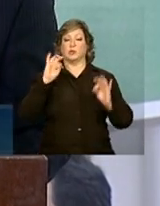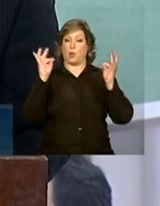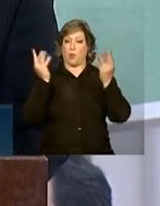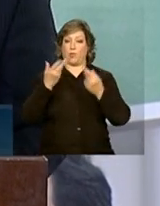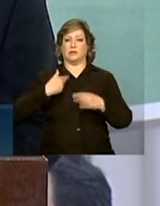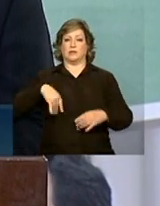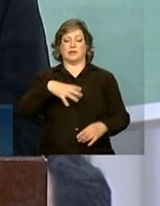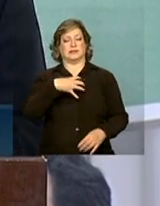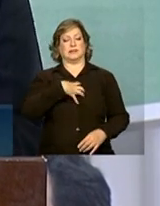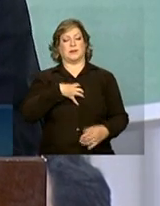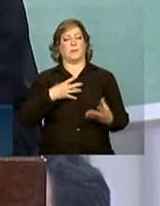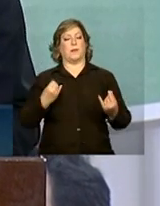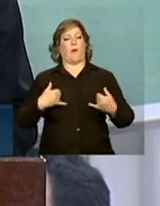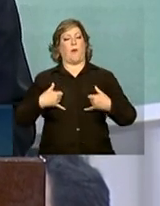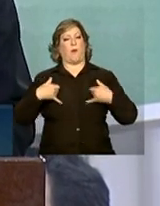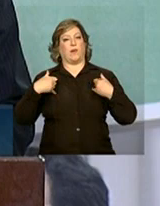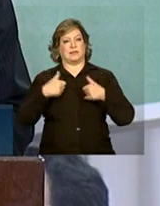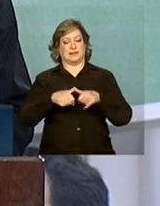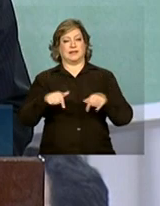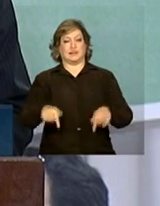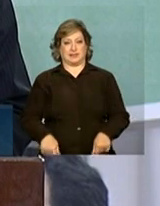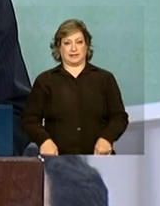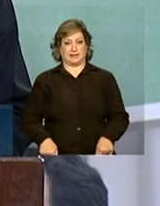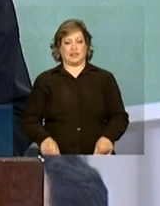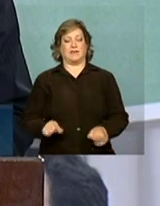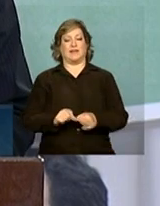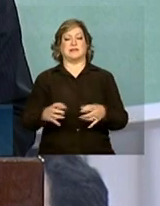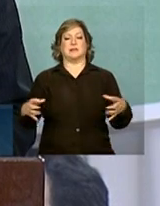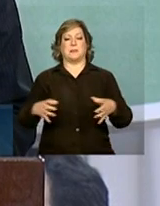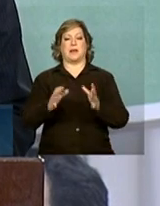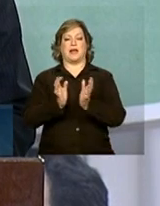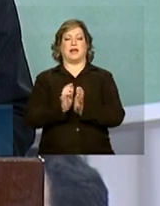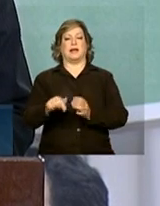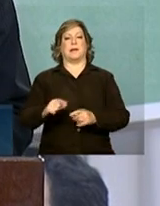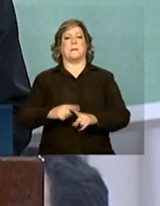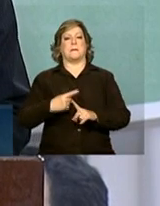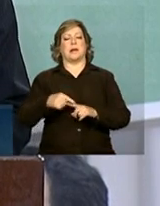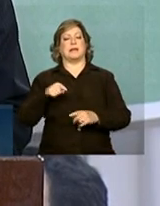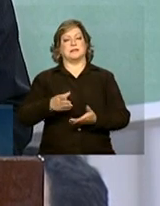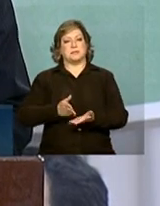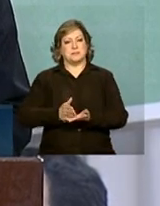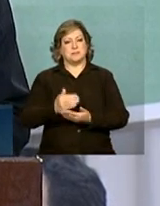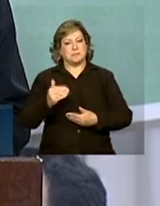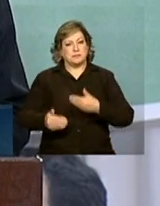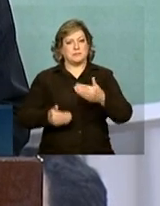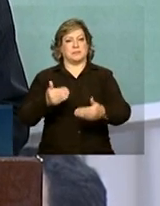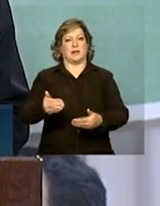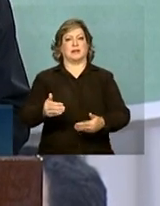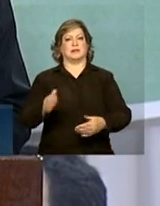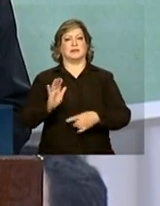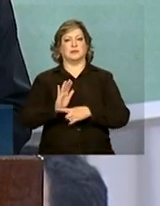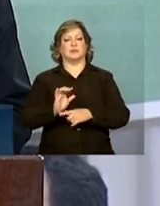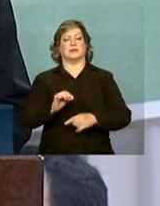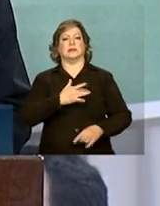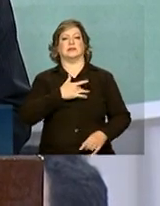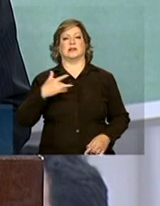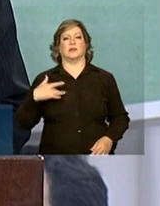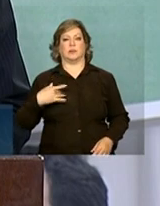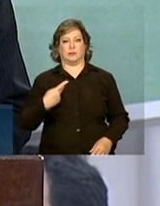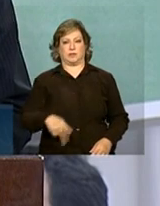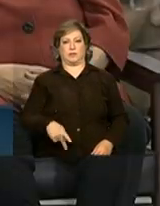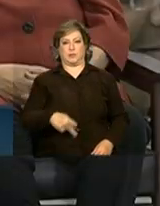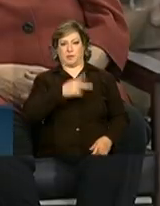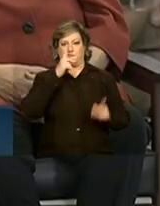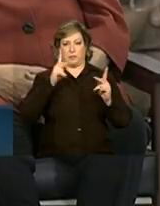nos sentimos muito orgulhosos de estar aqui e fazer parte de mais esse passo em direção à saúde pública. Sou